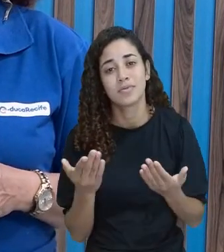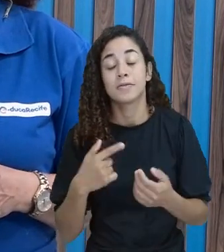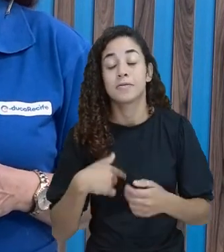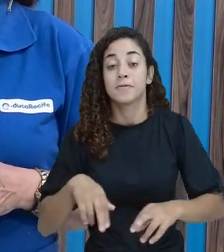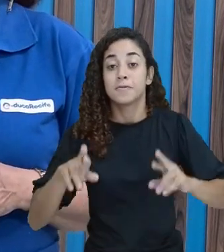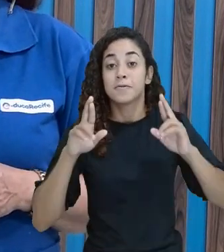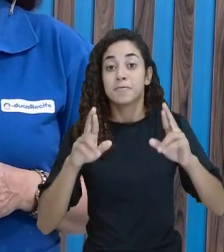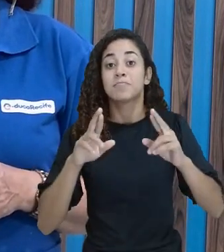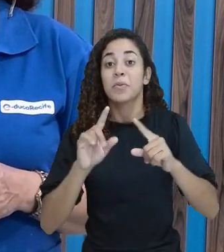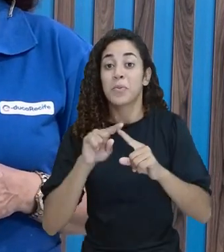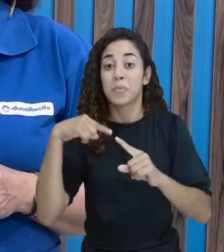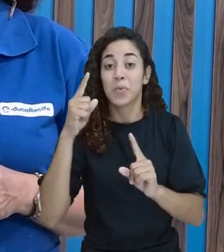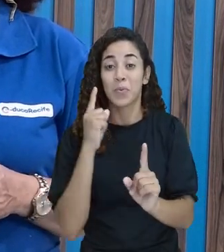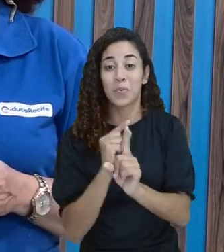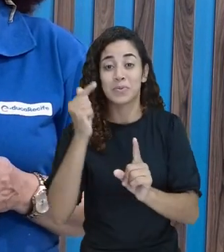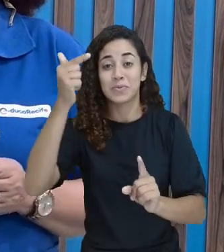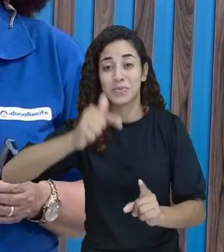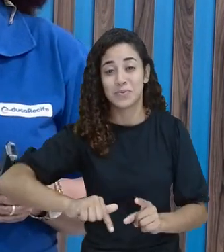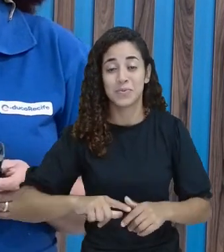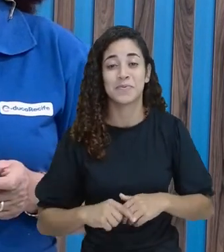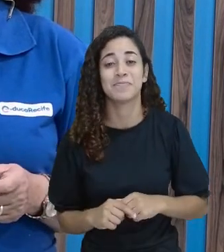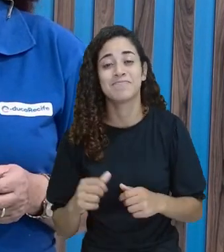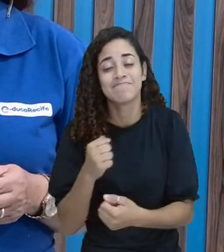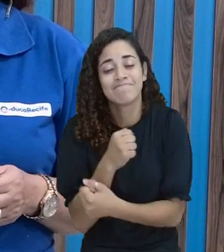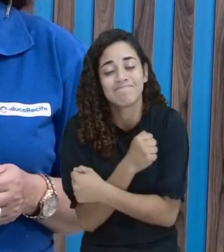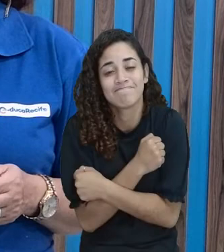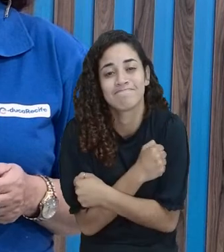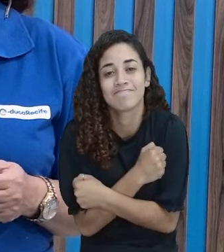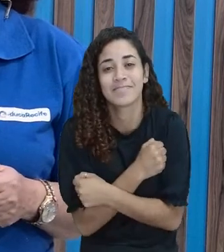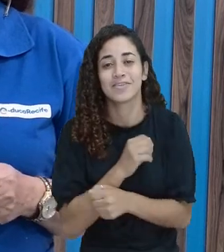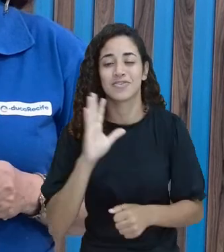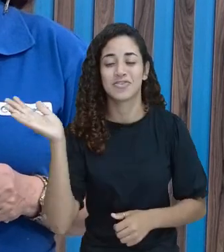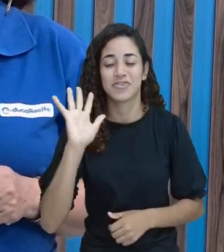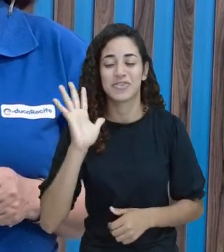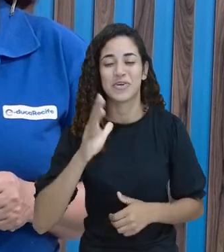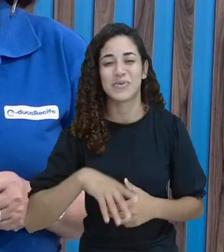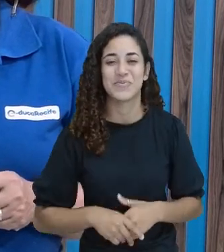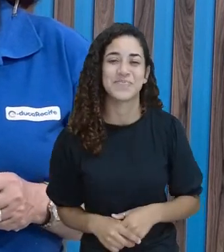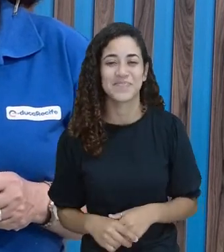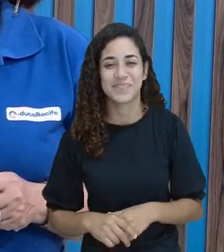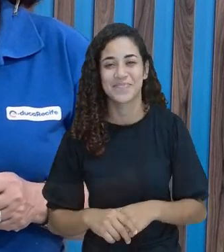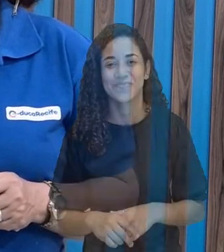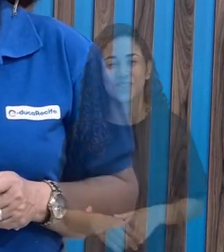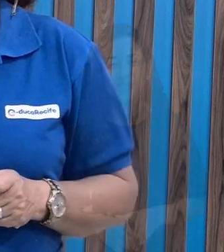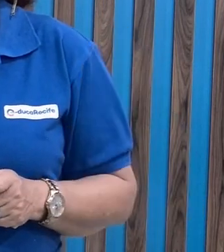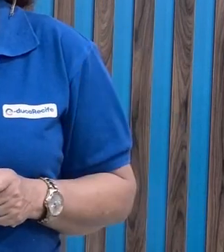com vocês na próxima aula, tá bom? Um abraço. Tchau, tchau, gente.